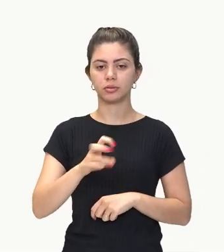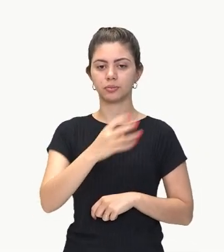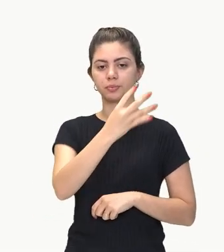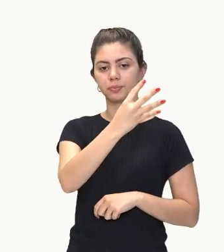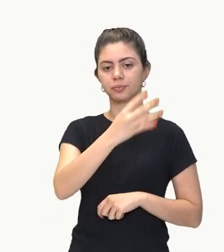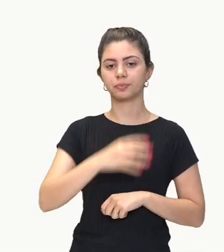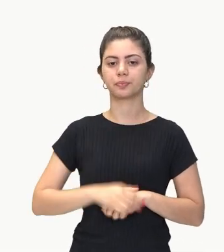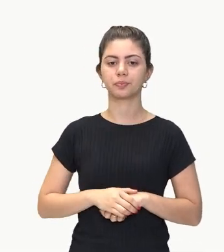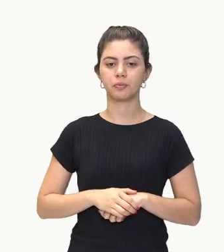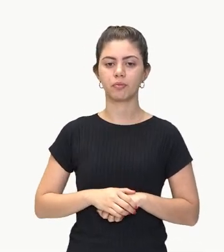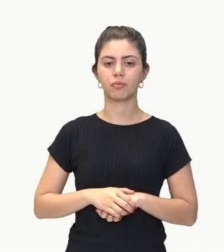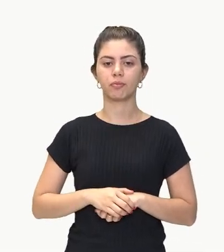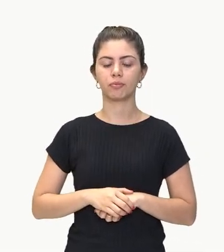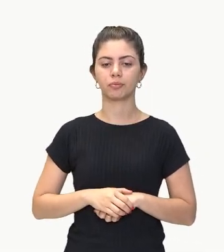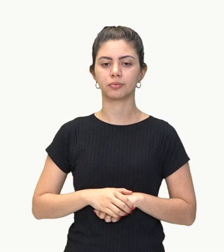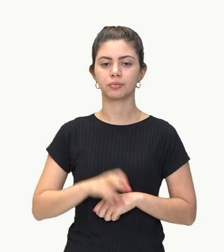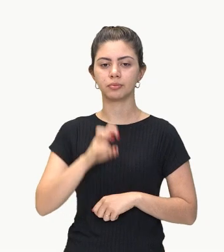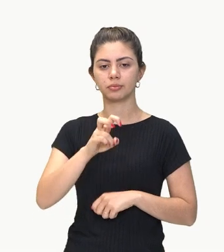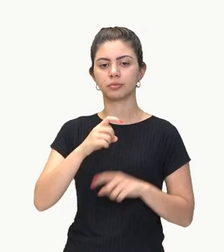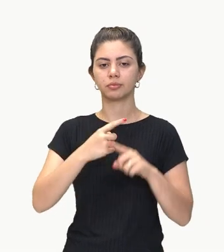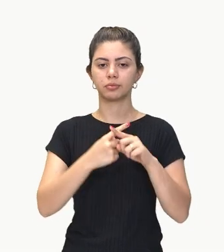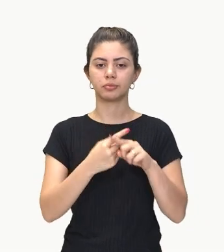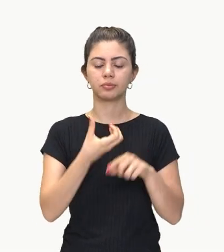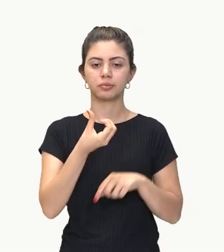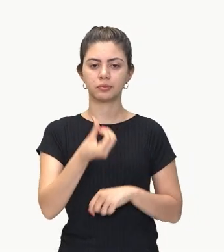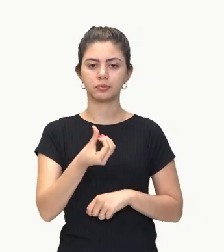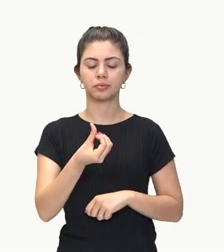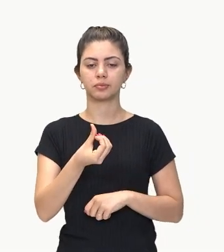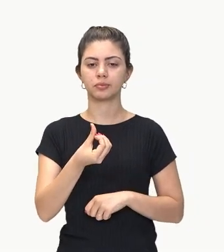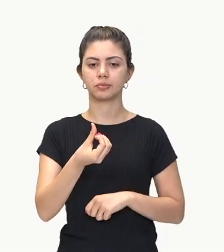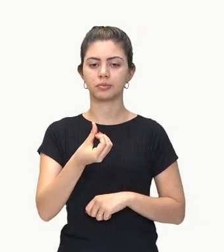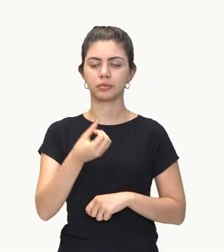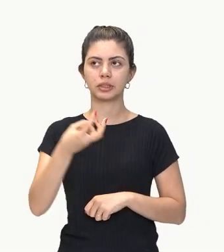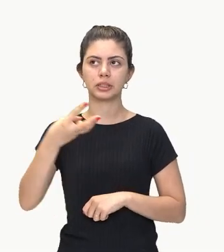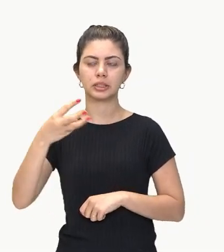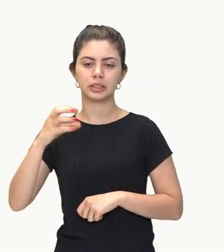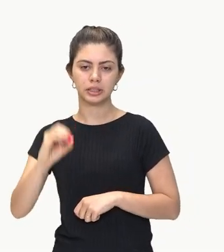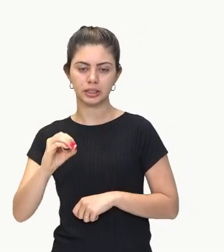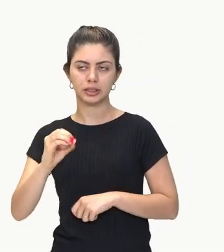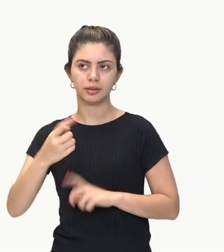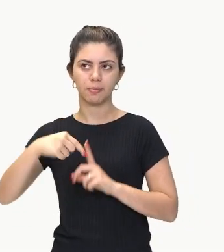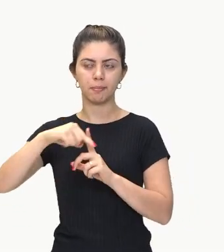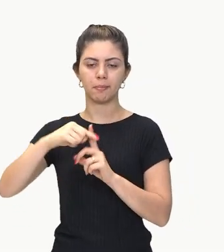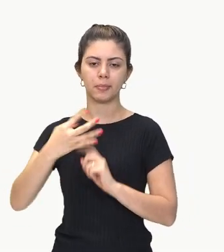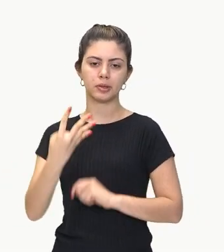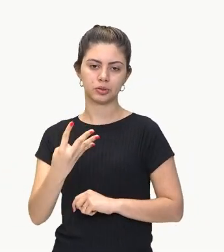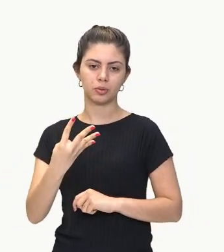4. 5 vezes 6, 30. Com 4,